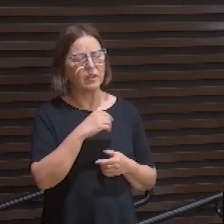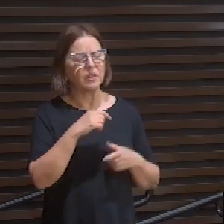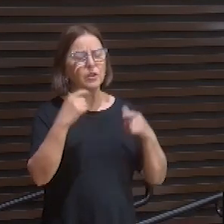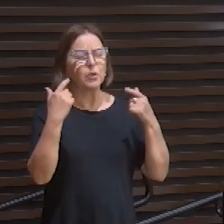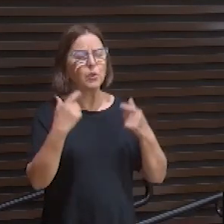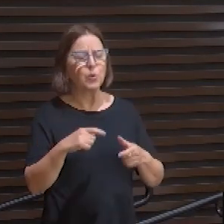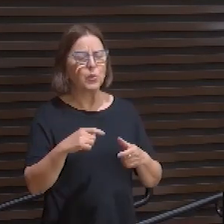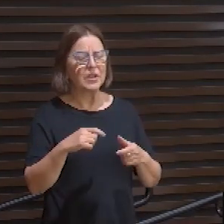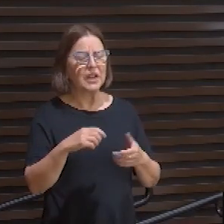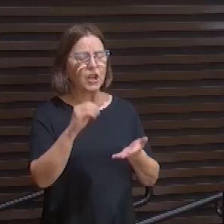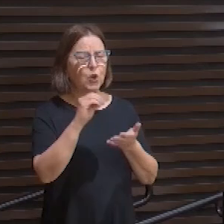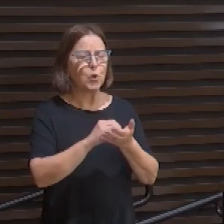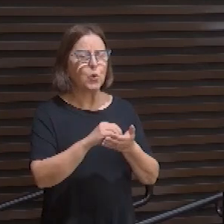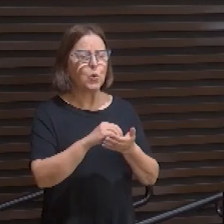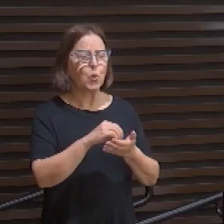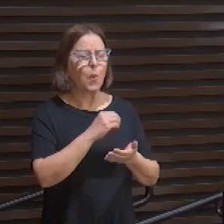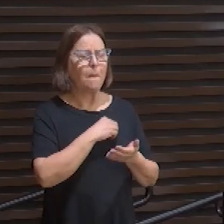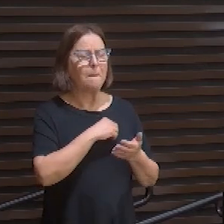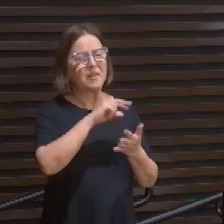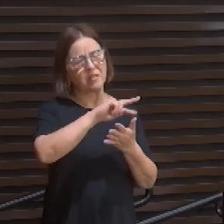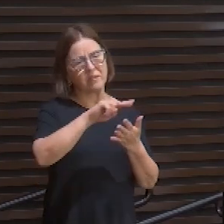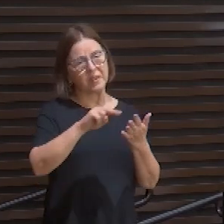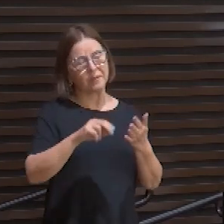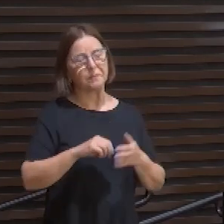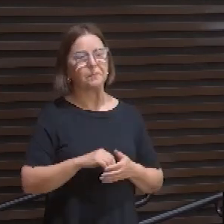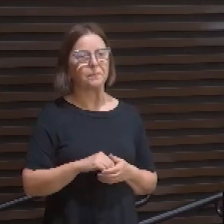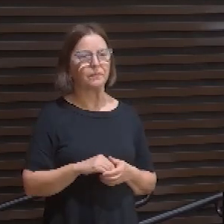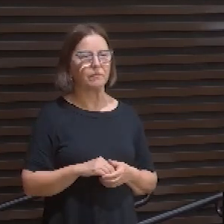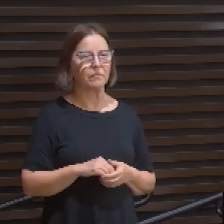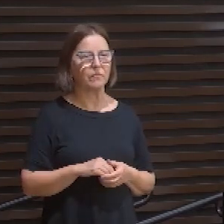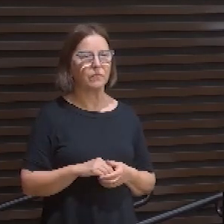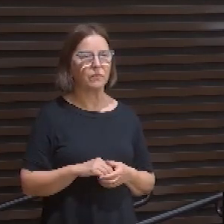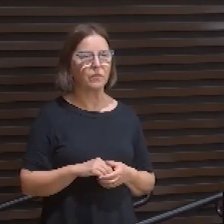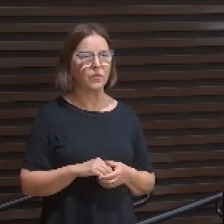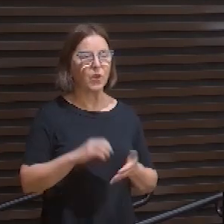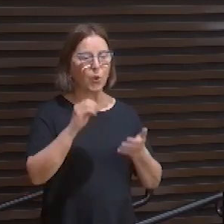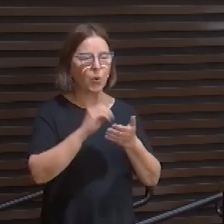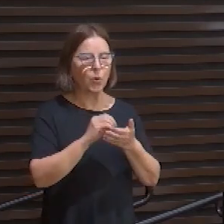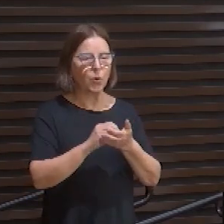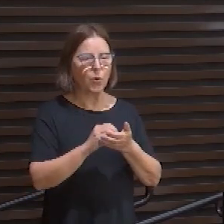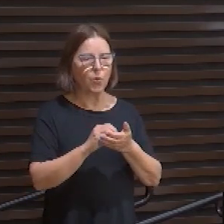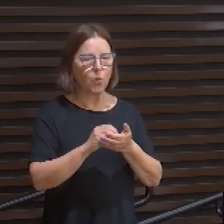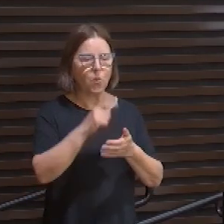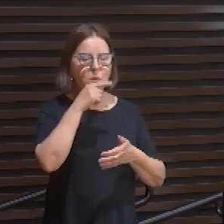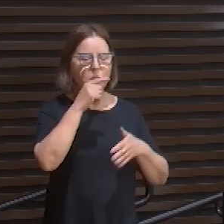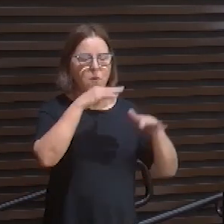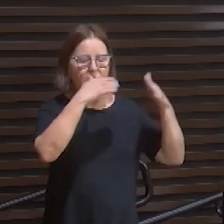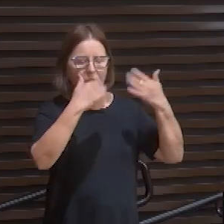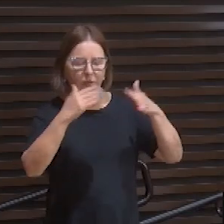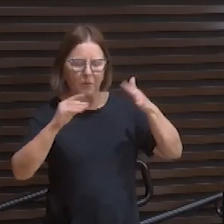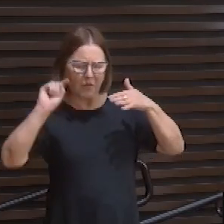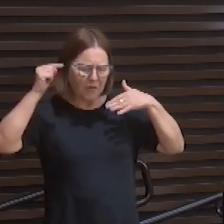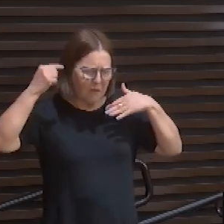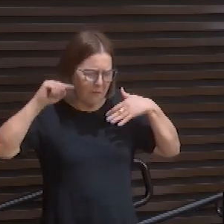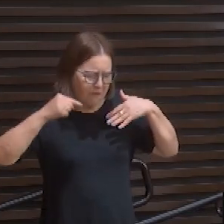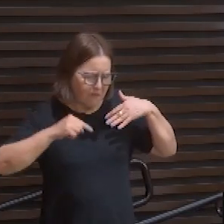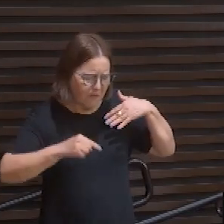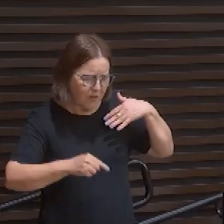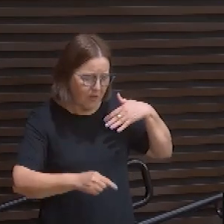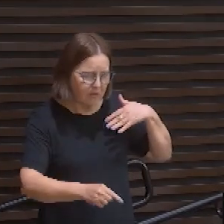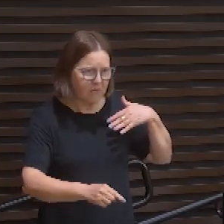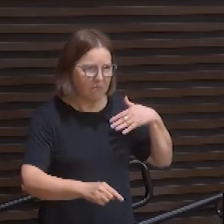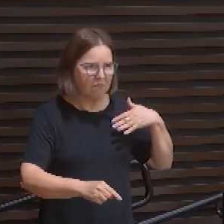frente. E depois que ele disse que ele colocou no fundo do mar. Eu não sei muito bem o que é